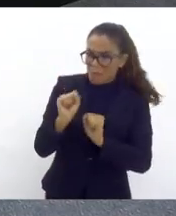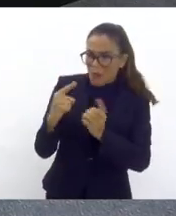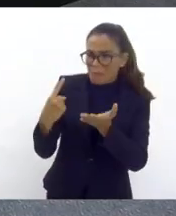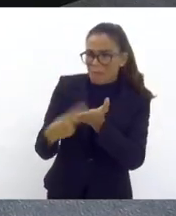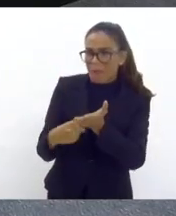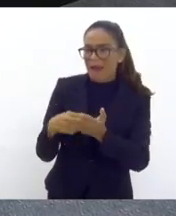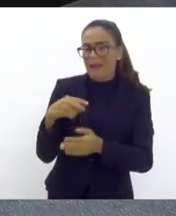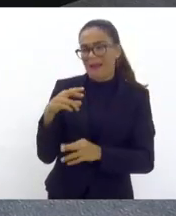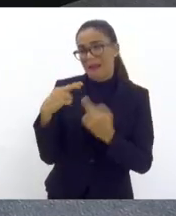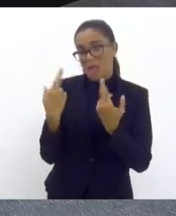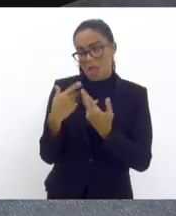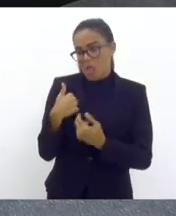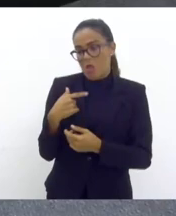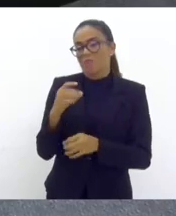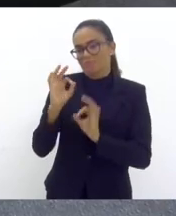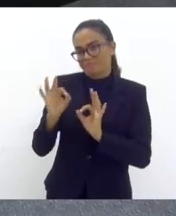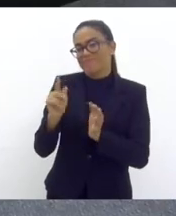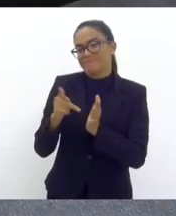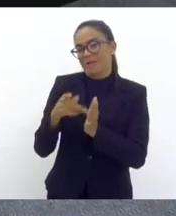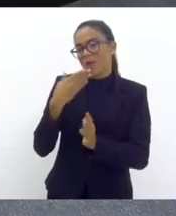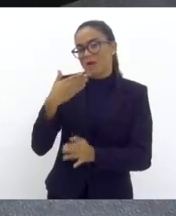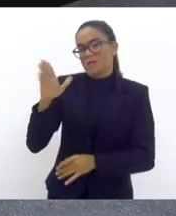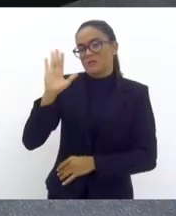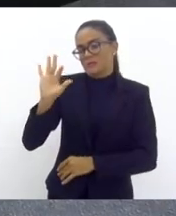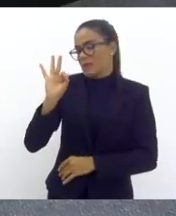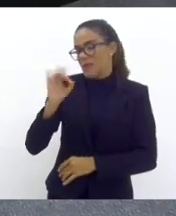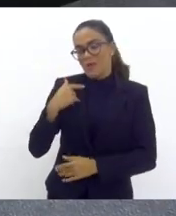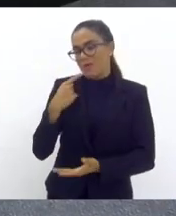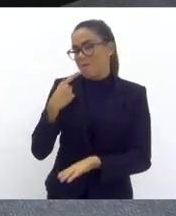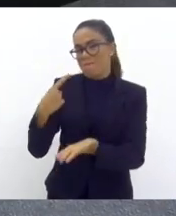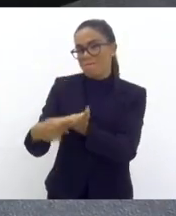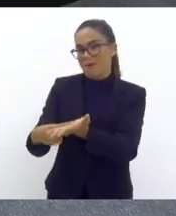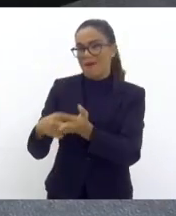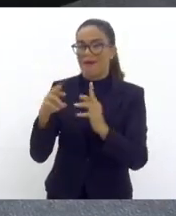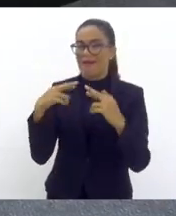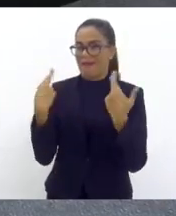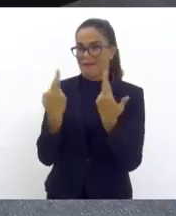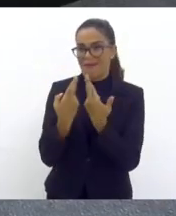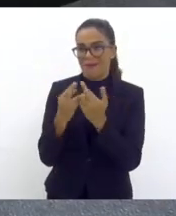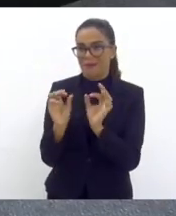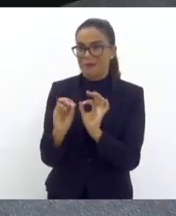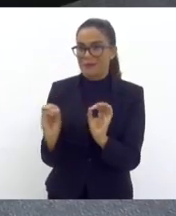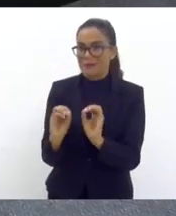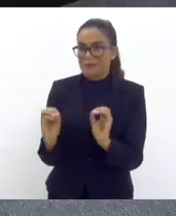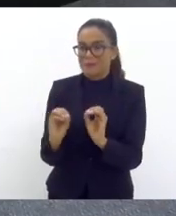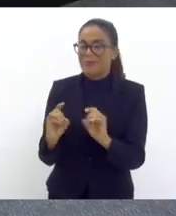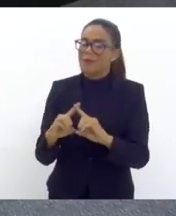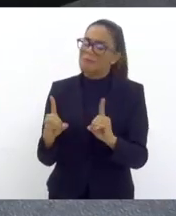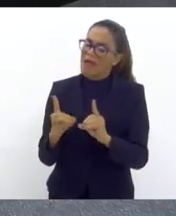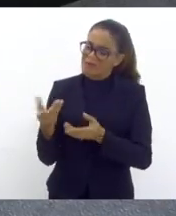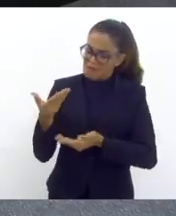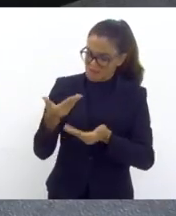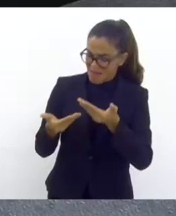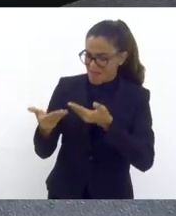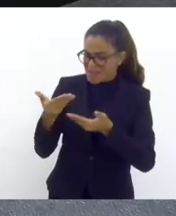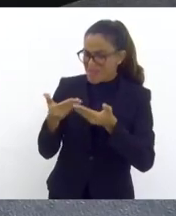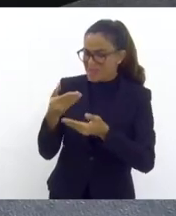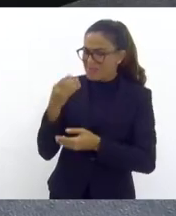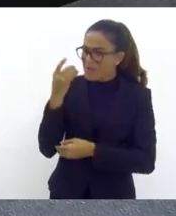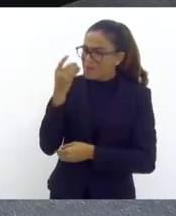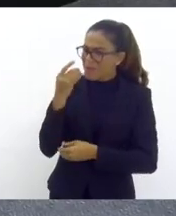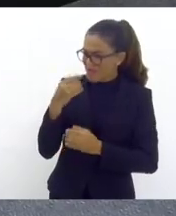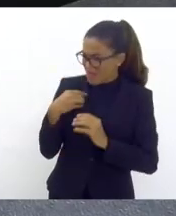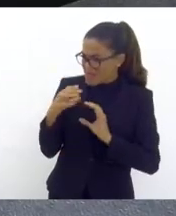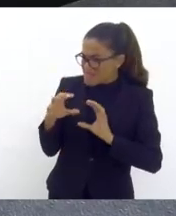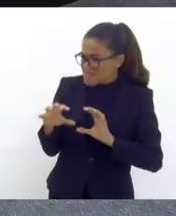Realmente eu não marquei para ir mas eu parto do pressuposto de que ele trata o deputado Dessa forma não que sejamos